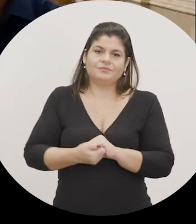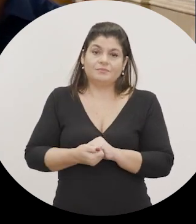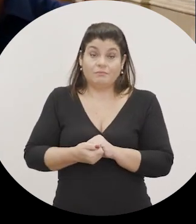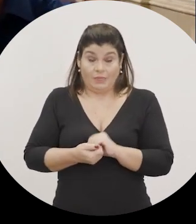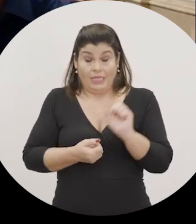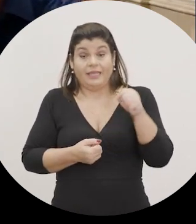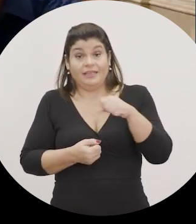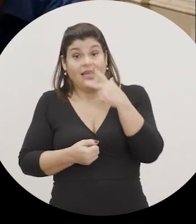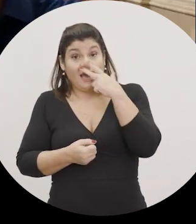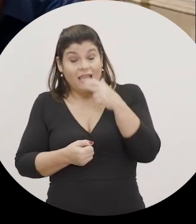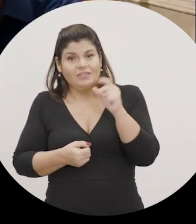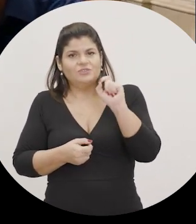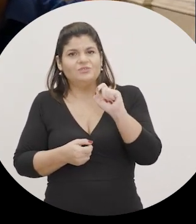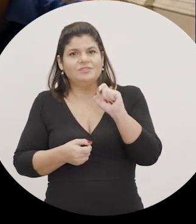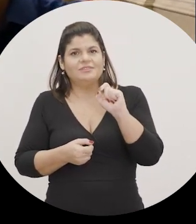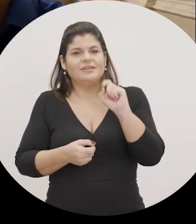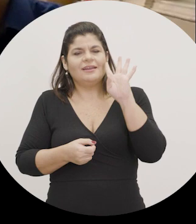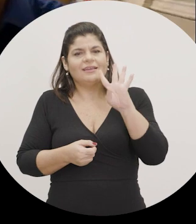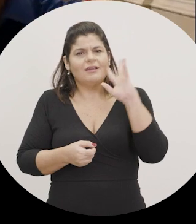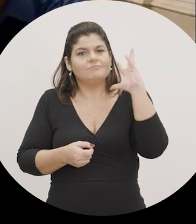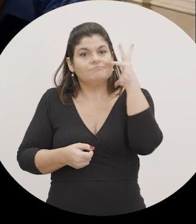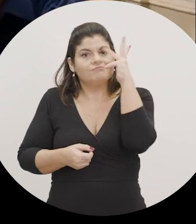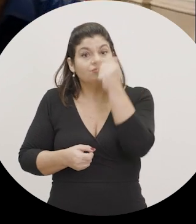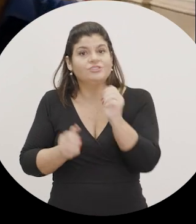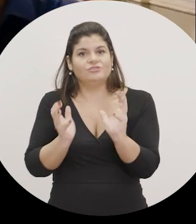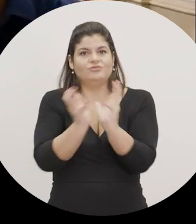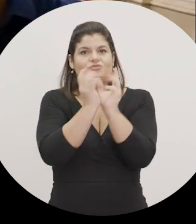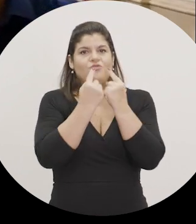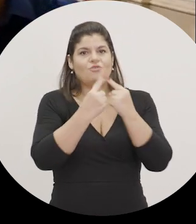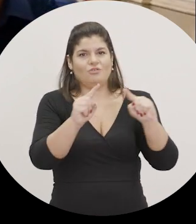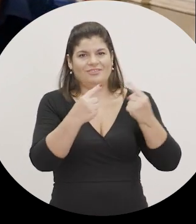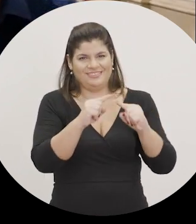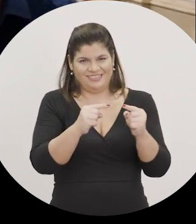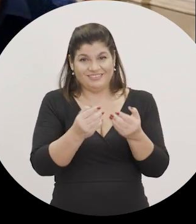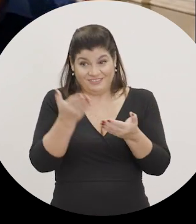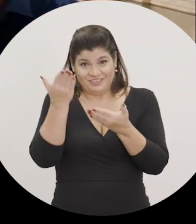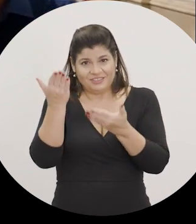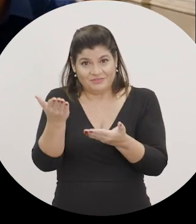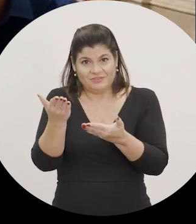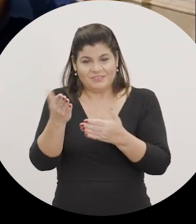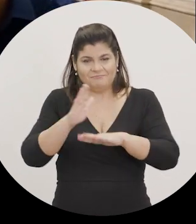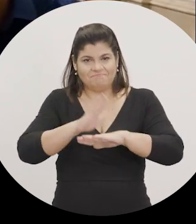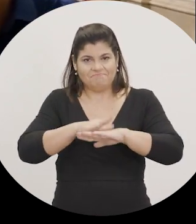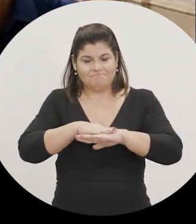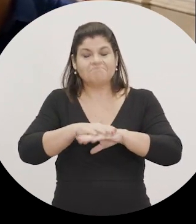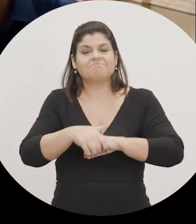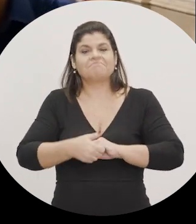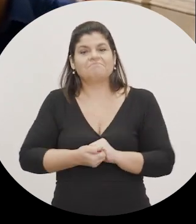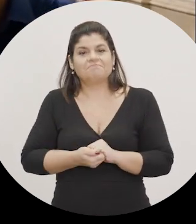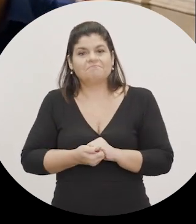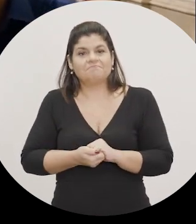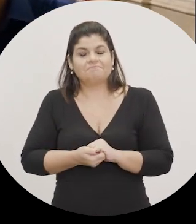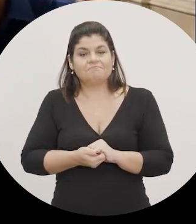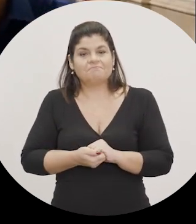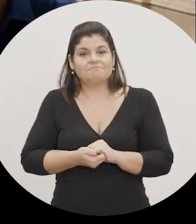Eu acho que a graça desse concerto que você concebeu,